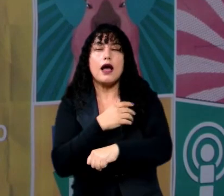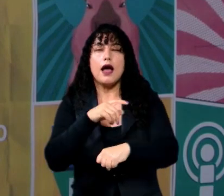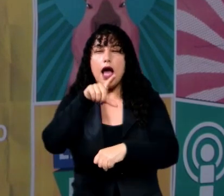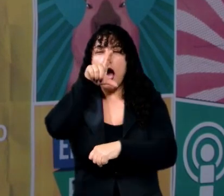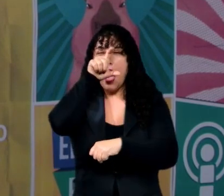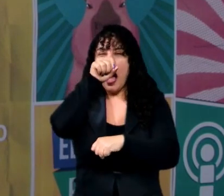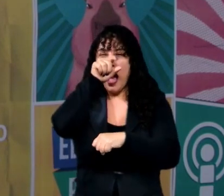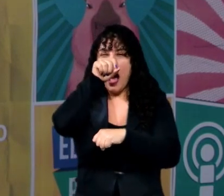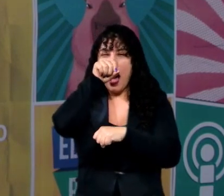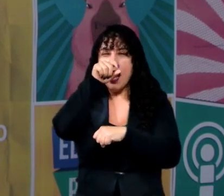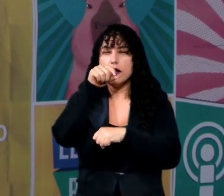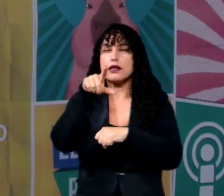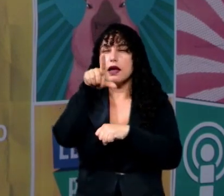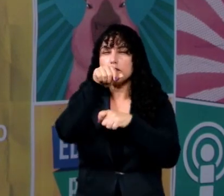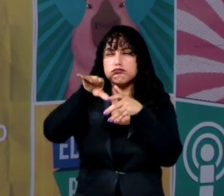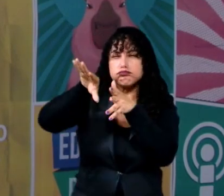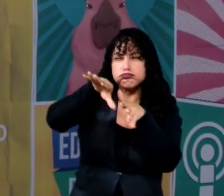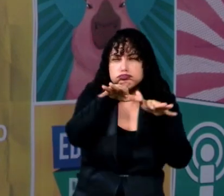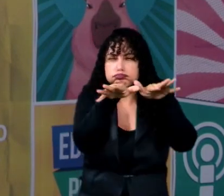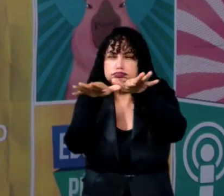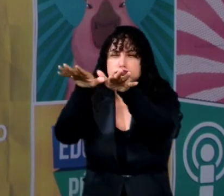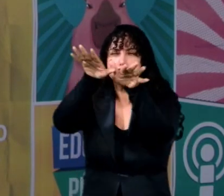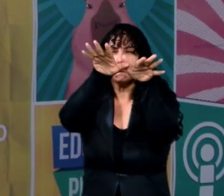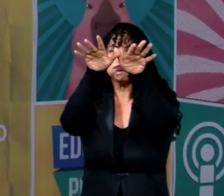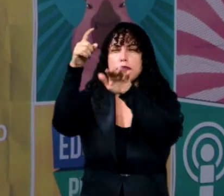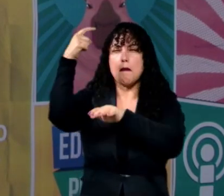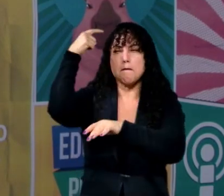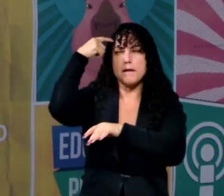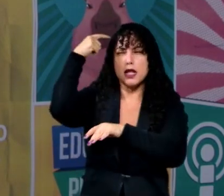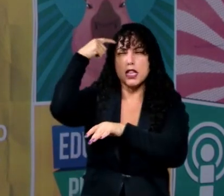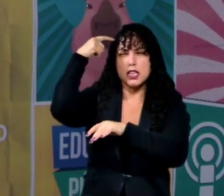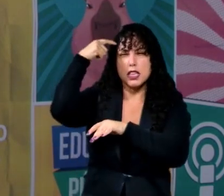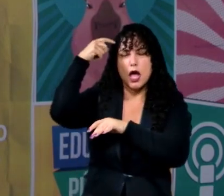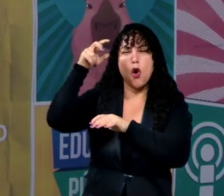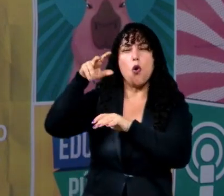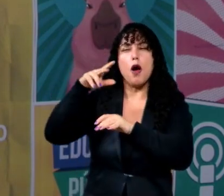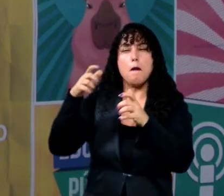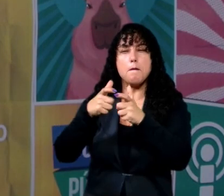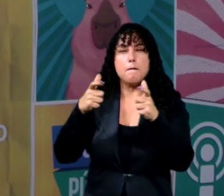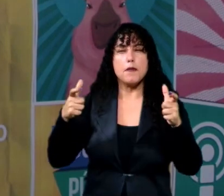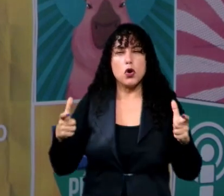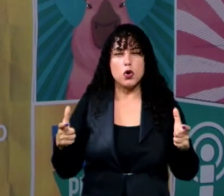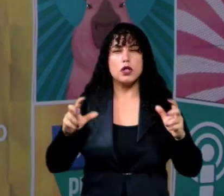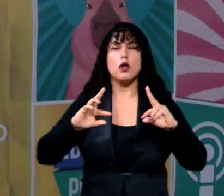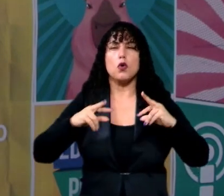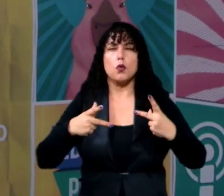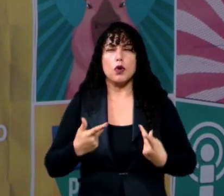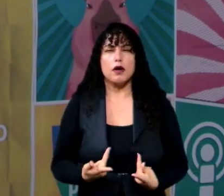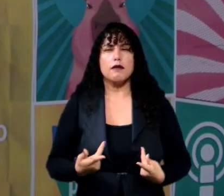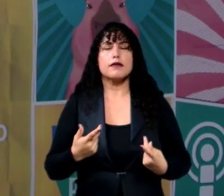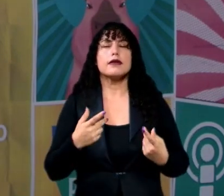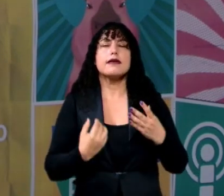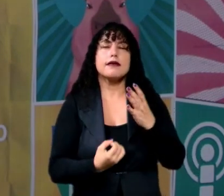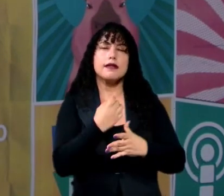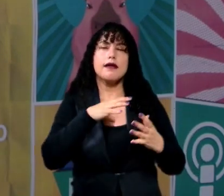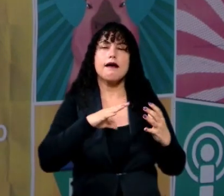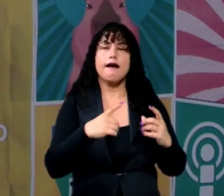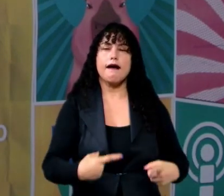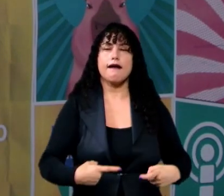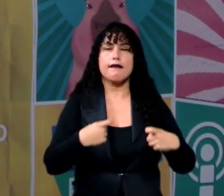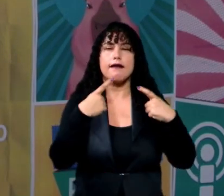que é o nosso lado mental. A maioria da humanidade, a humanidade que faz guerra, ela